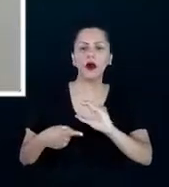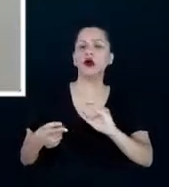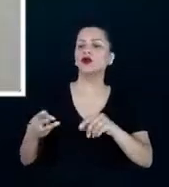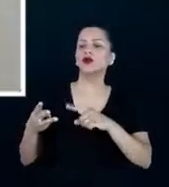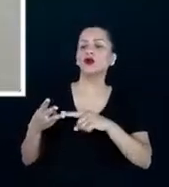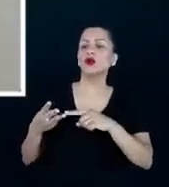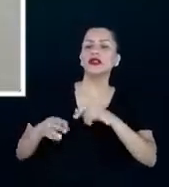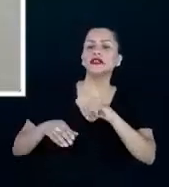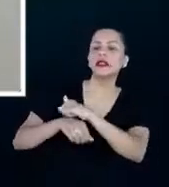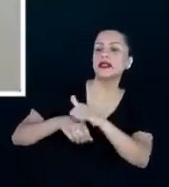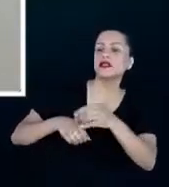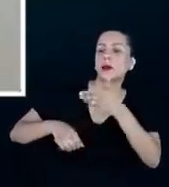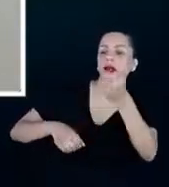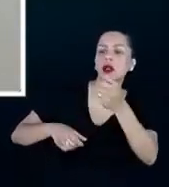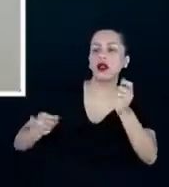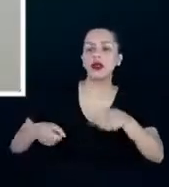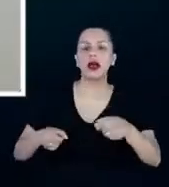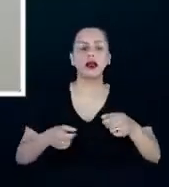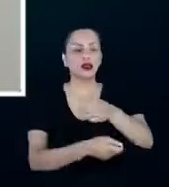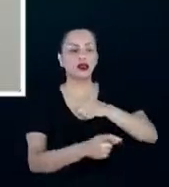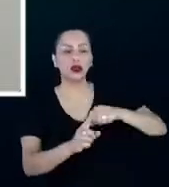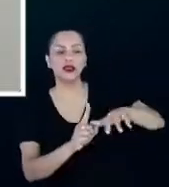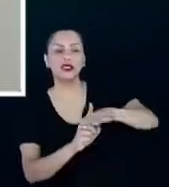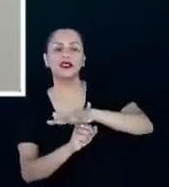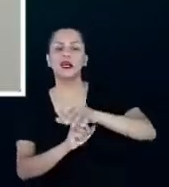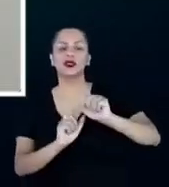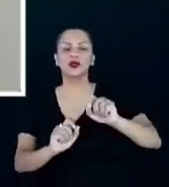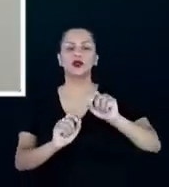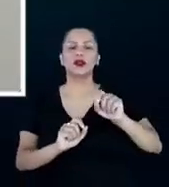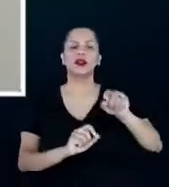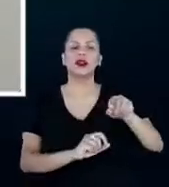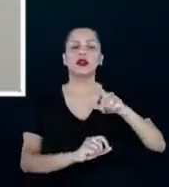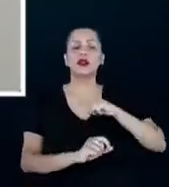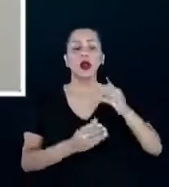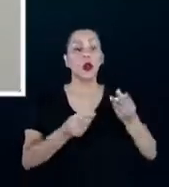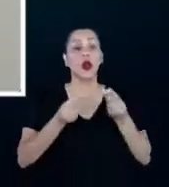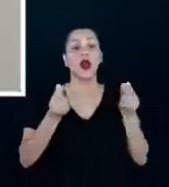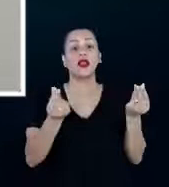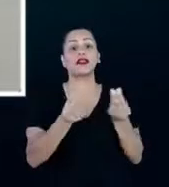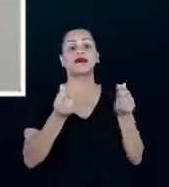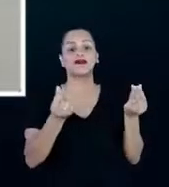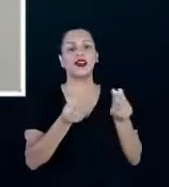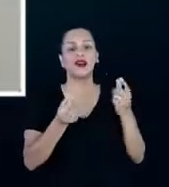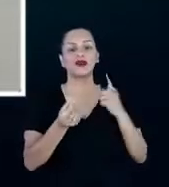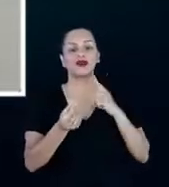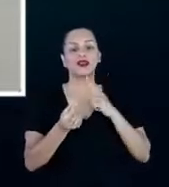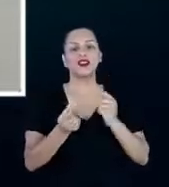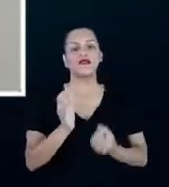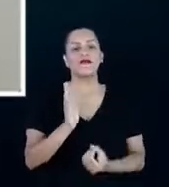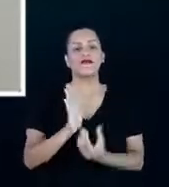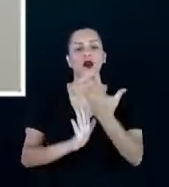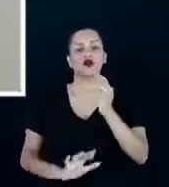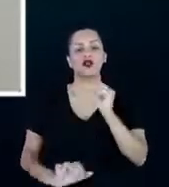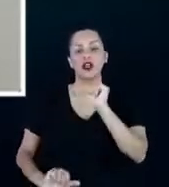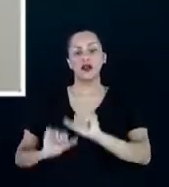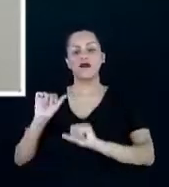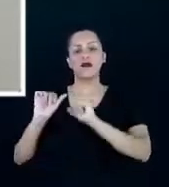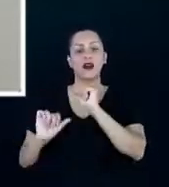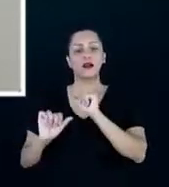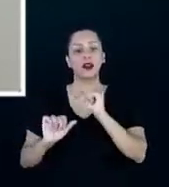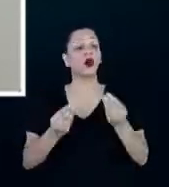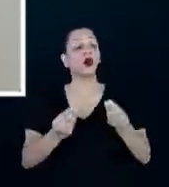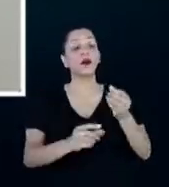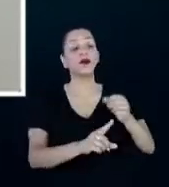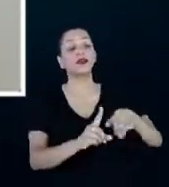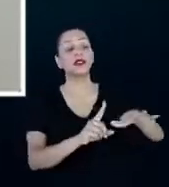que a sociedade pague por essa qualidade dessas fontes renováveis que a gente tem e quando a sociedade hoje dá valor para